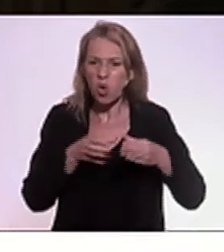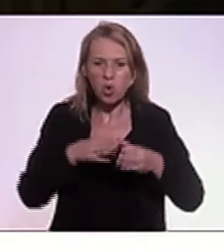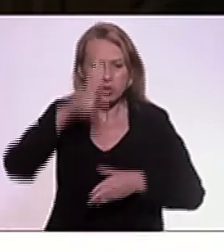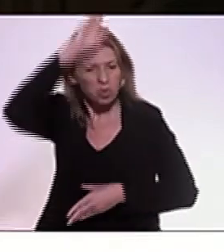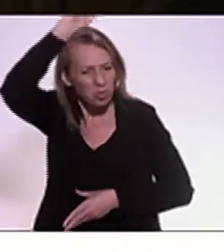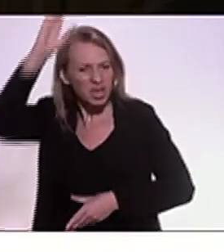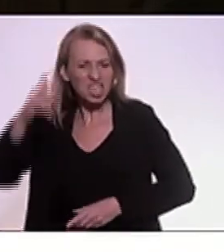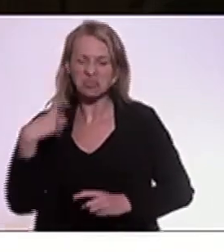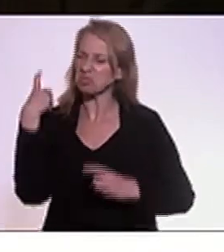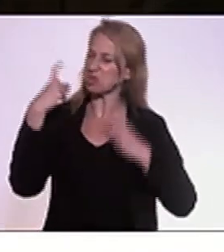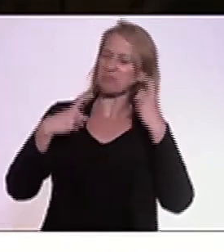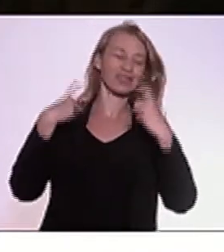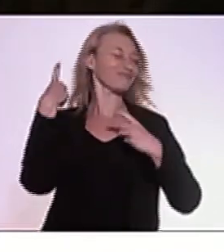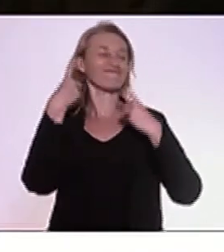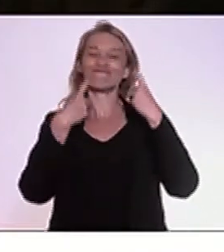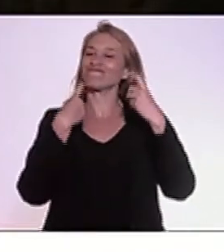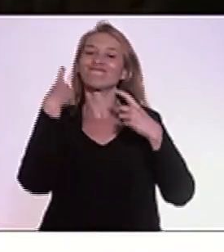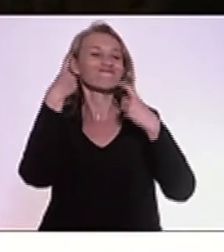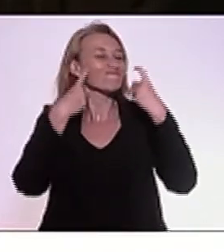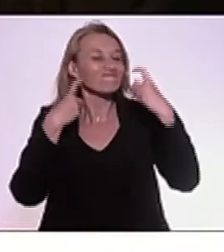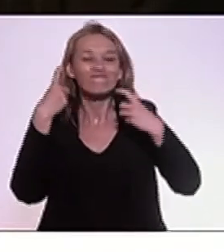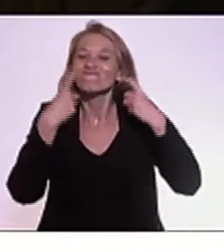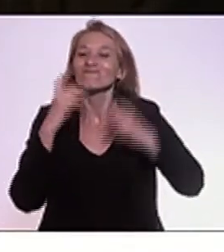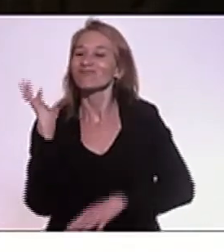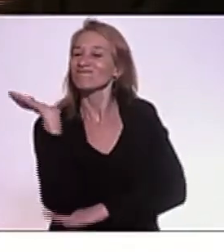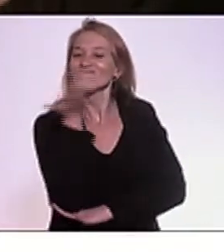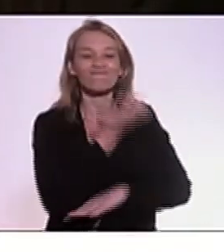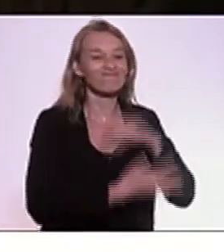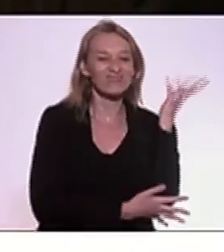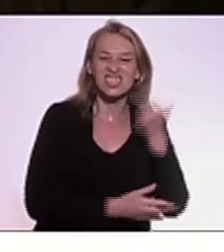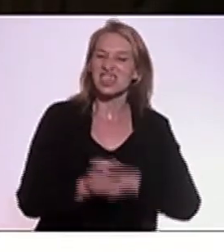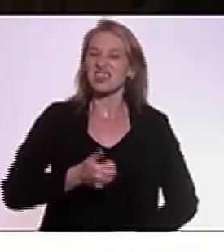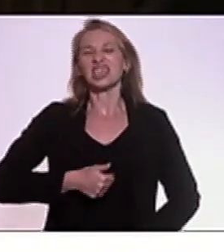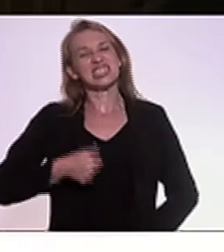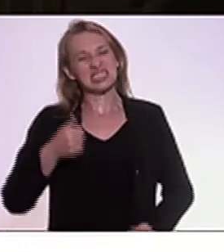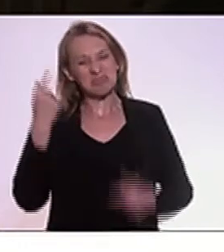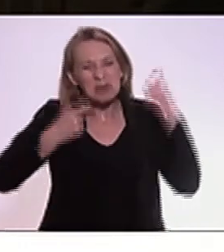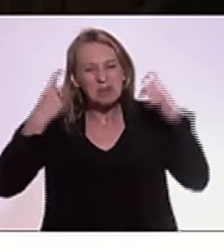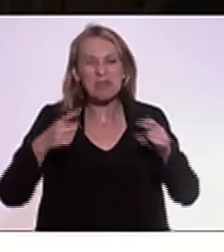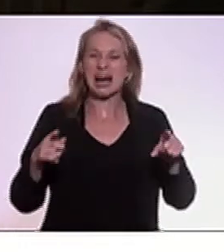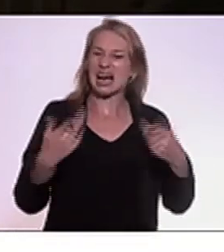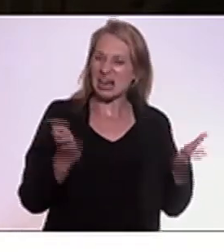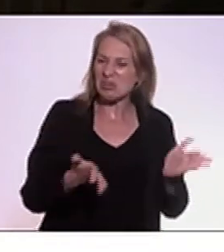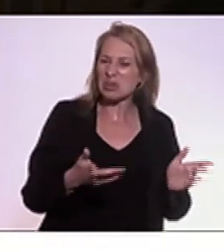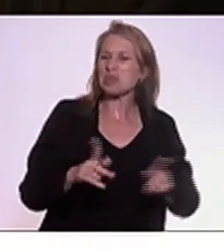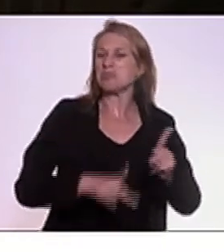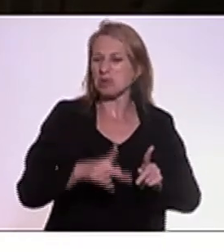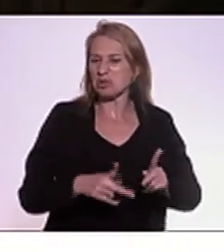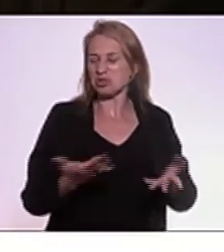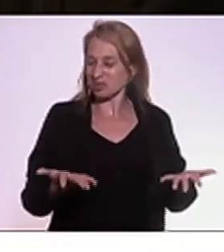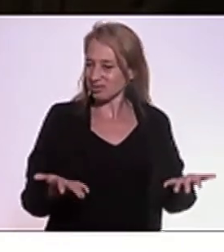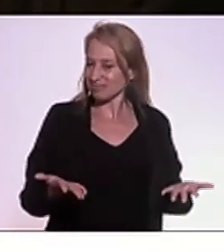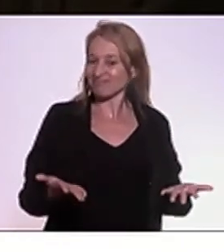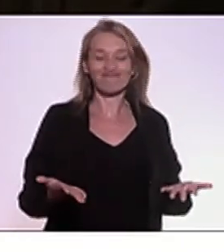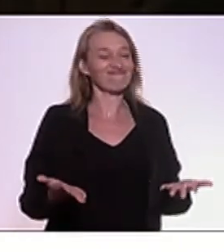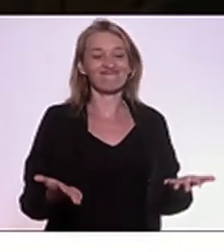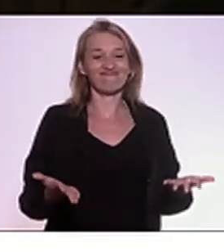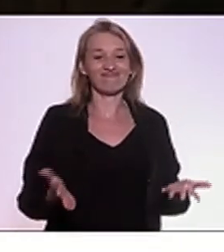não está preocupado com a sustentabilidade ambiental. Vai ele se preocupar com o consumidor? Portanto, a gente vai aqui